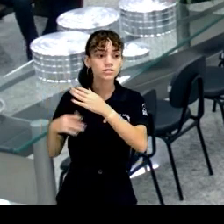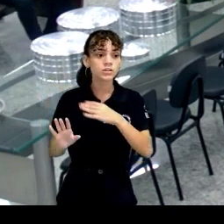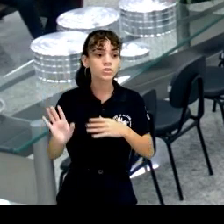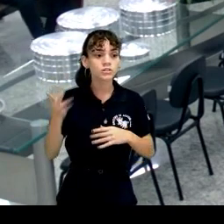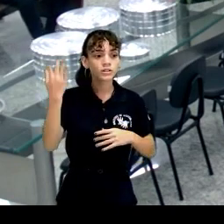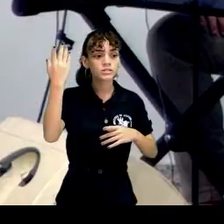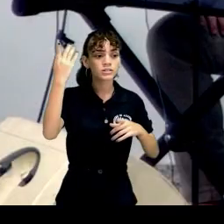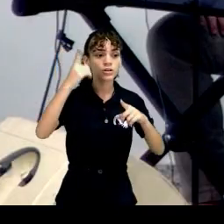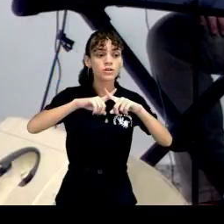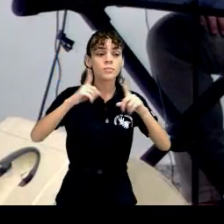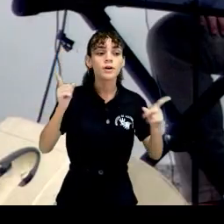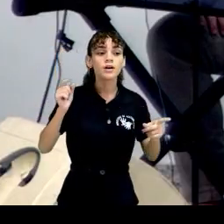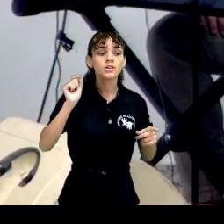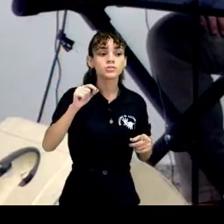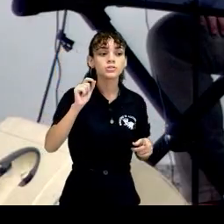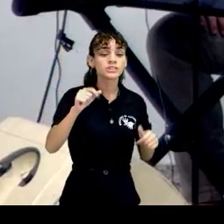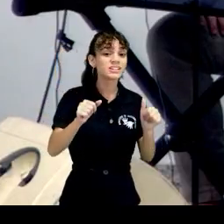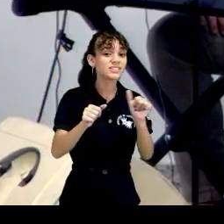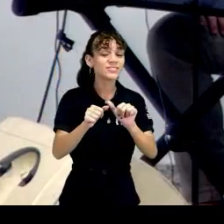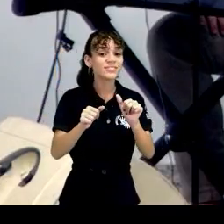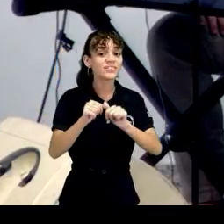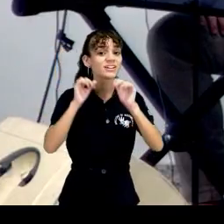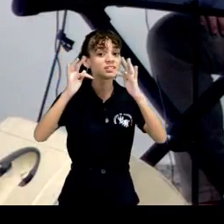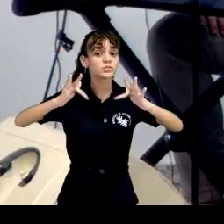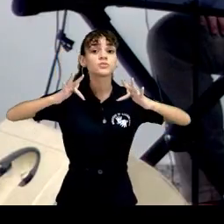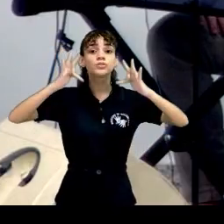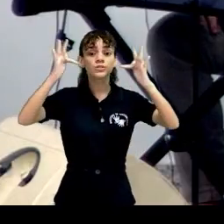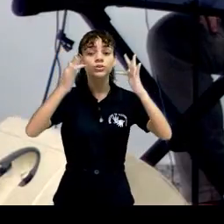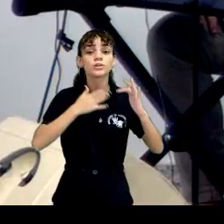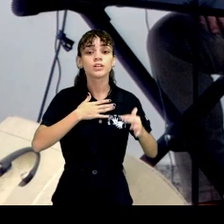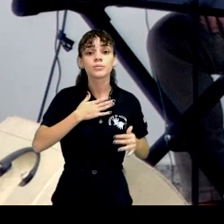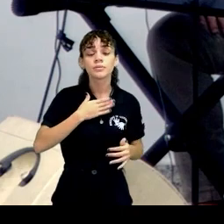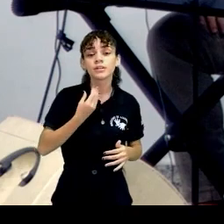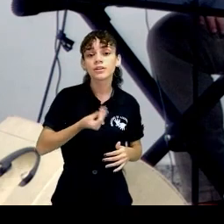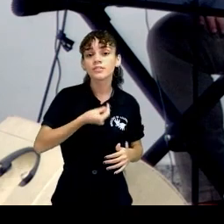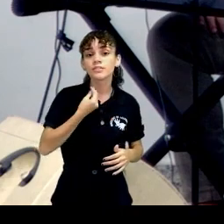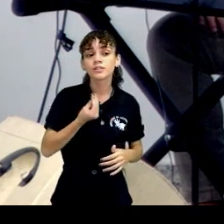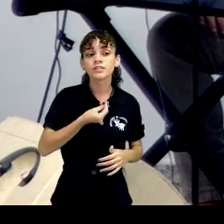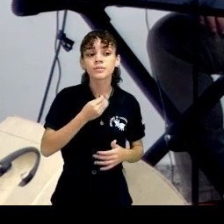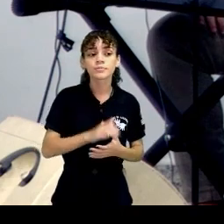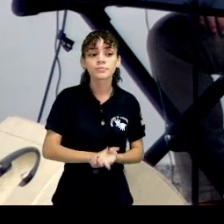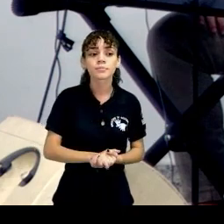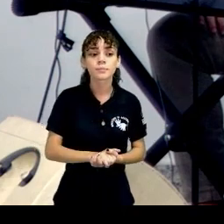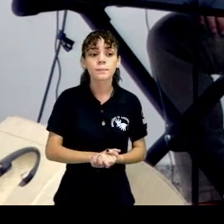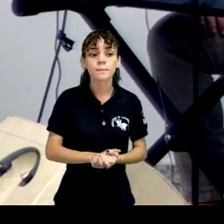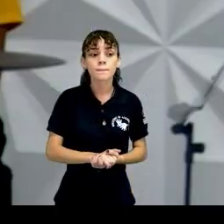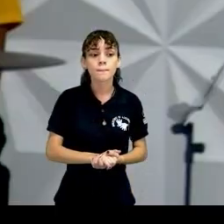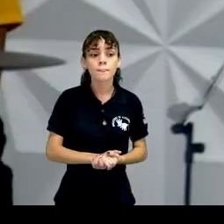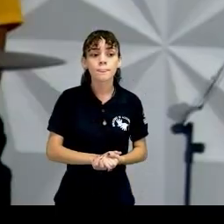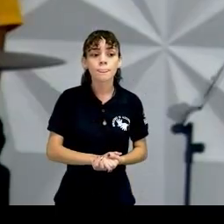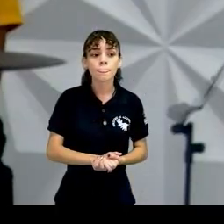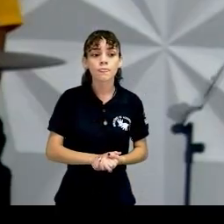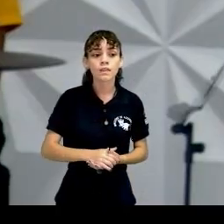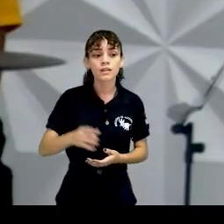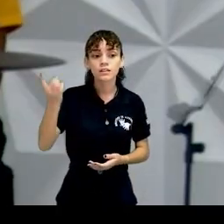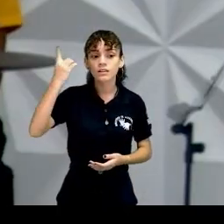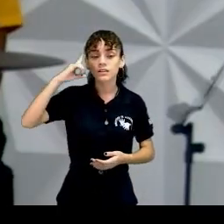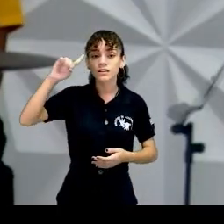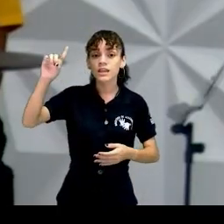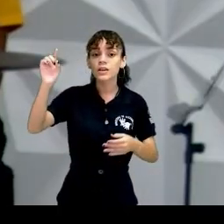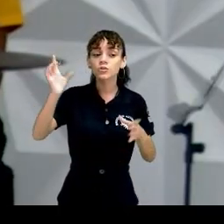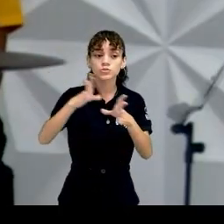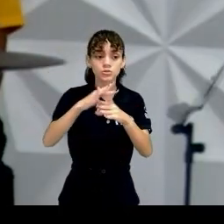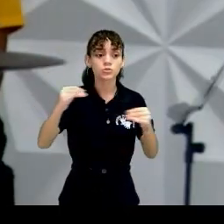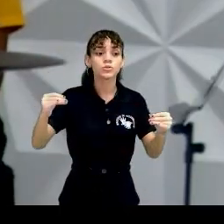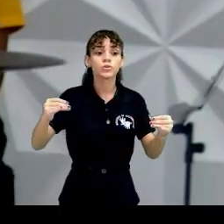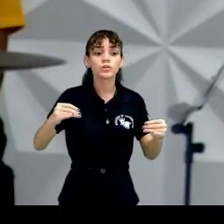não só cura na tempestade, Deus cura da tempestade, Ele cura na tempestade. Deus não cura na